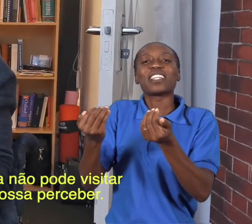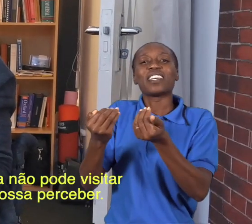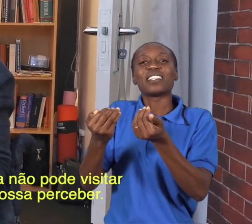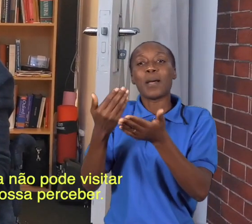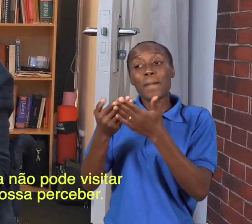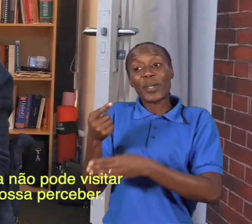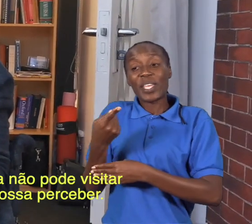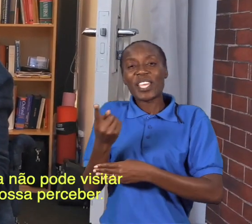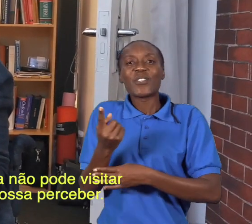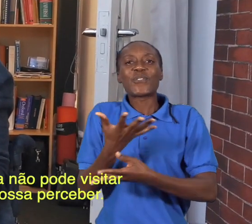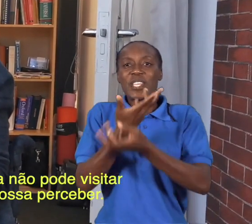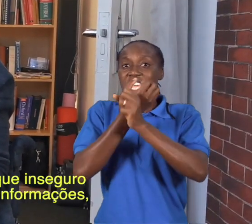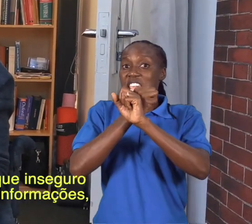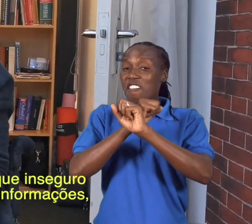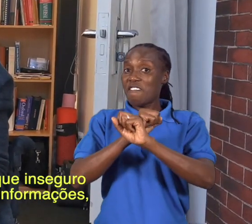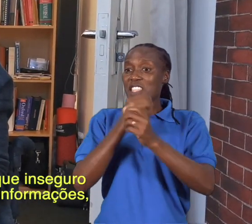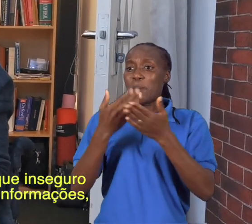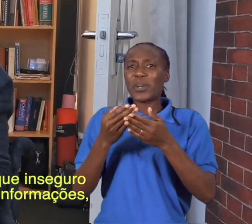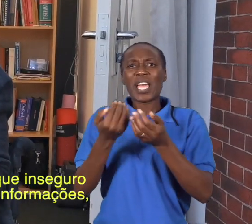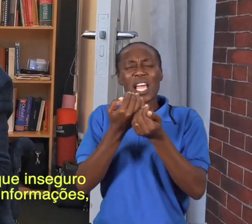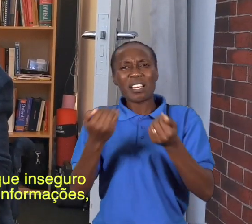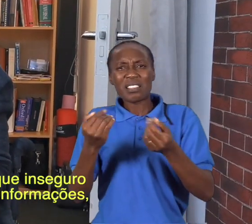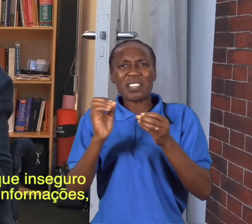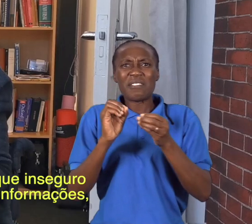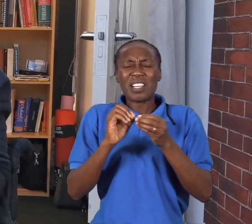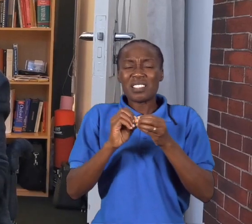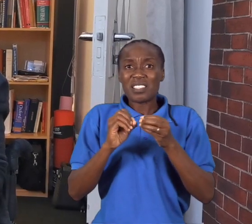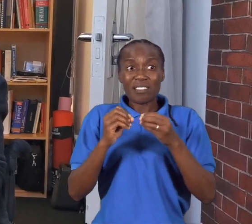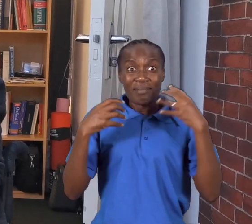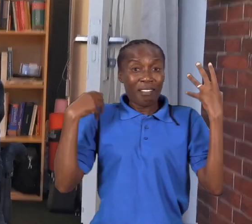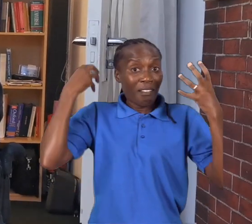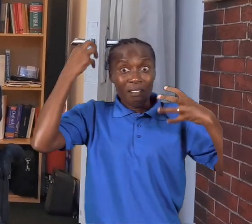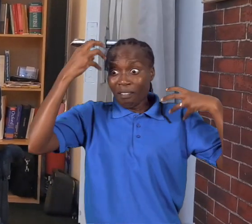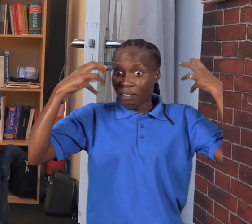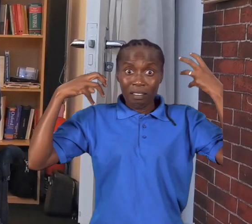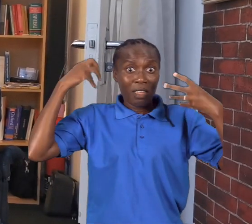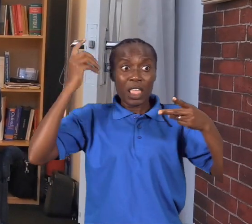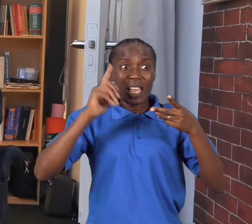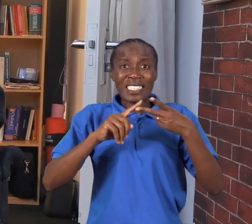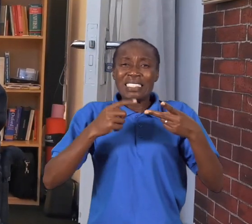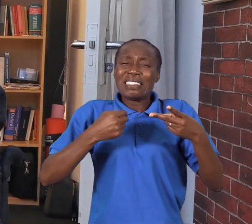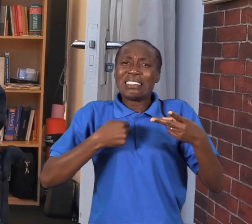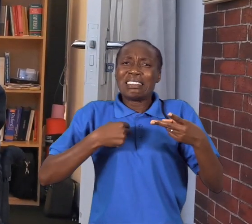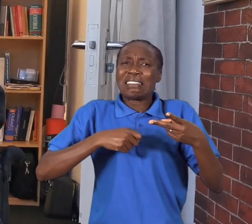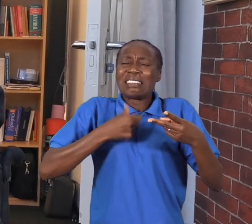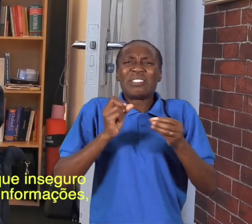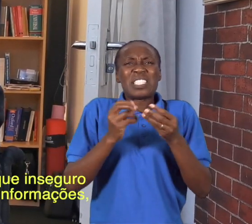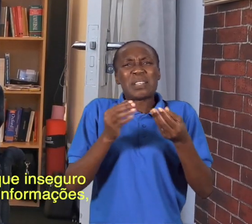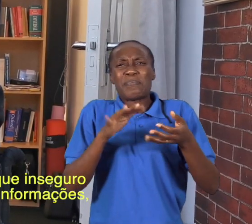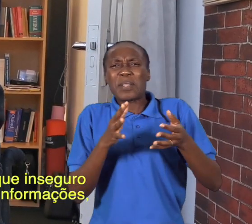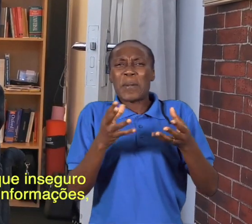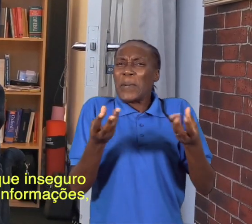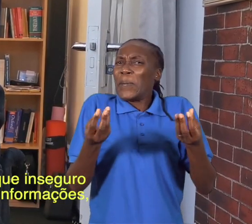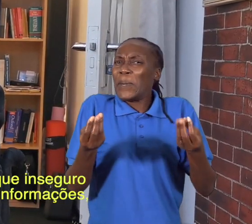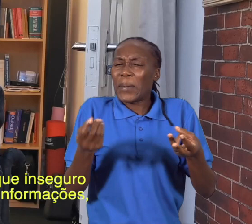para ele poder perceber, e isto vai evitar com que ele fique agitado, com que